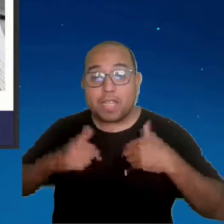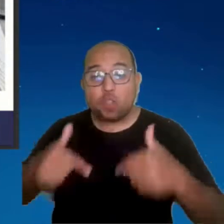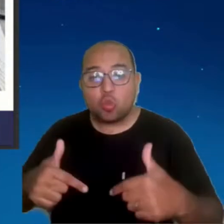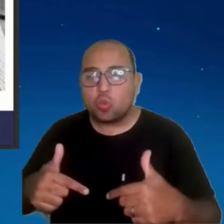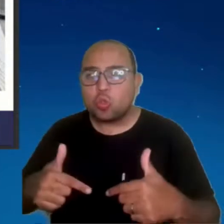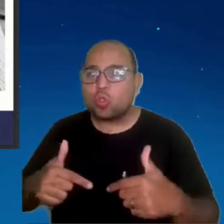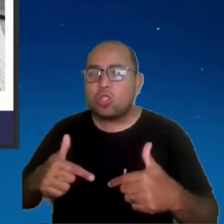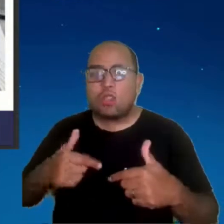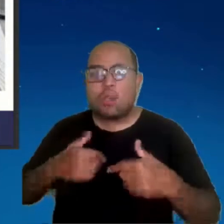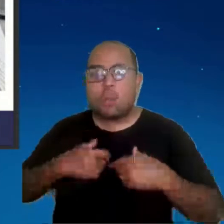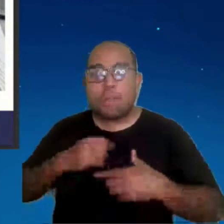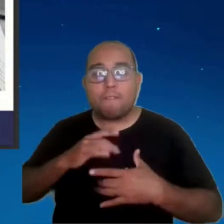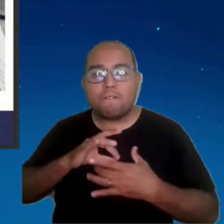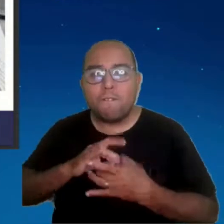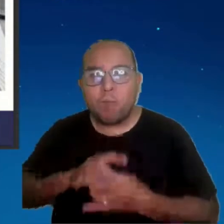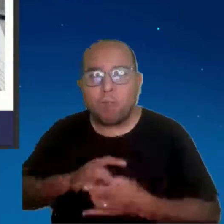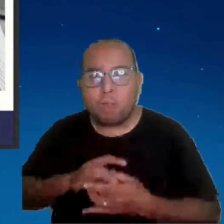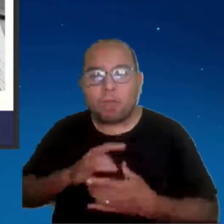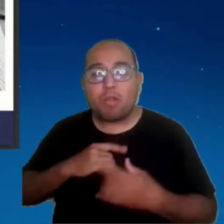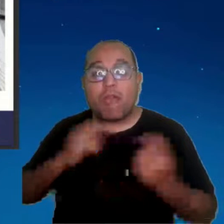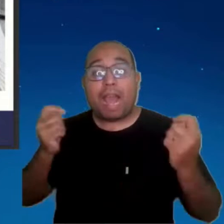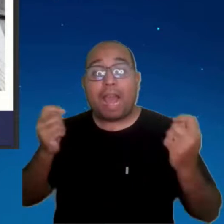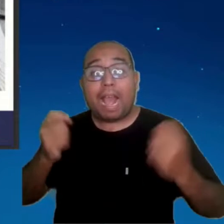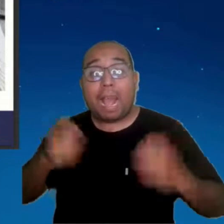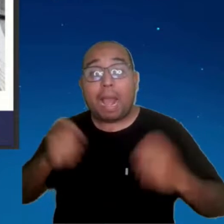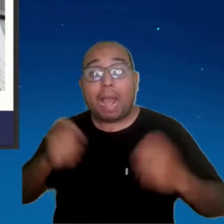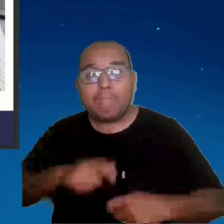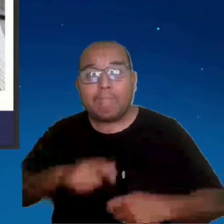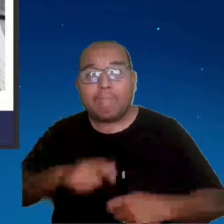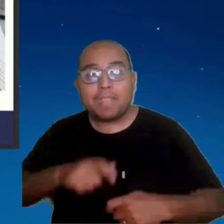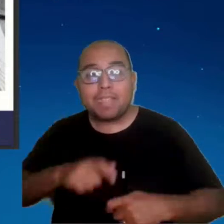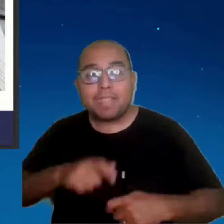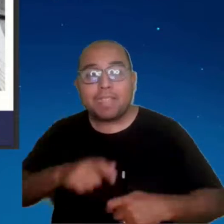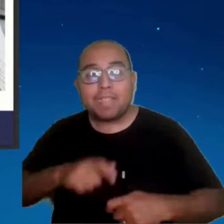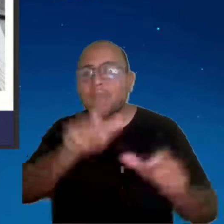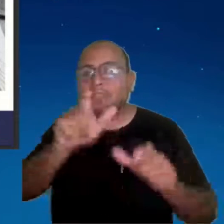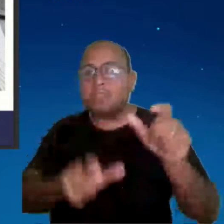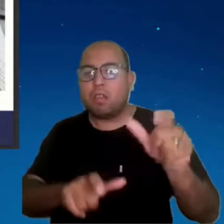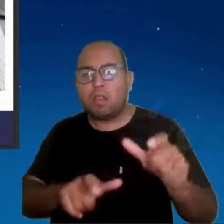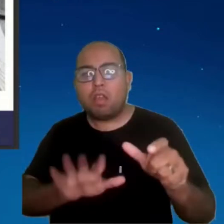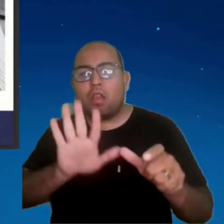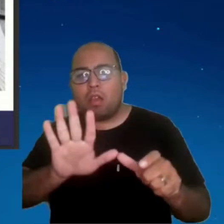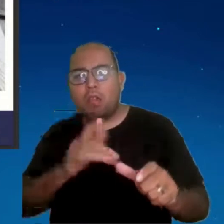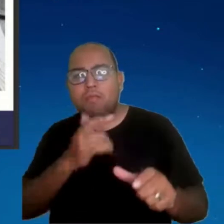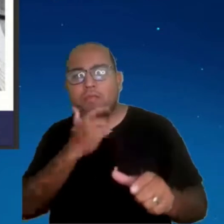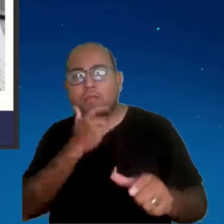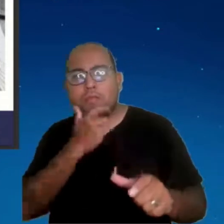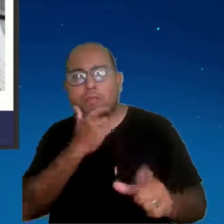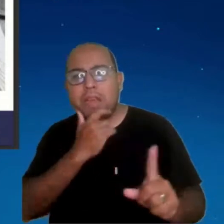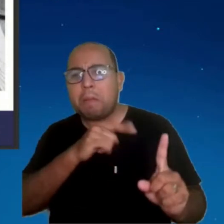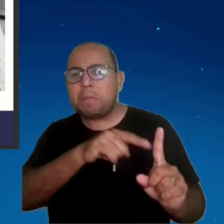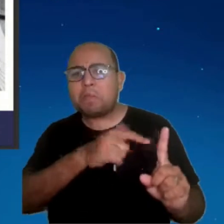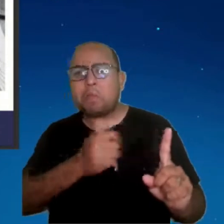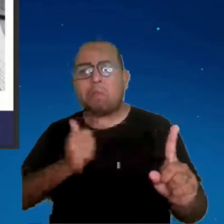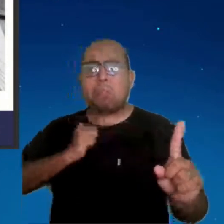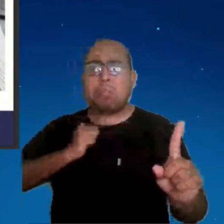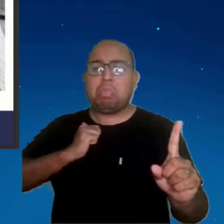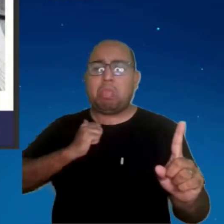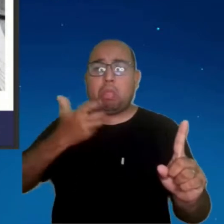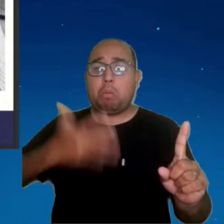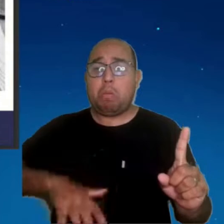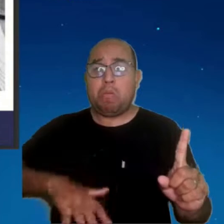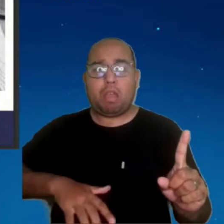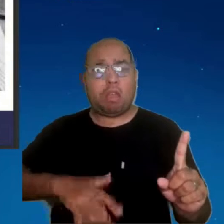meu envolvimento na capacitação das pessoas, mas ao mesmo tempo eu também não posso dar oportunidade para quem não quer. E hoje a gente